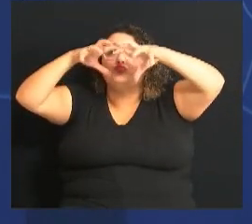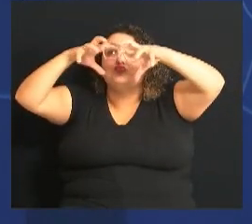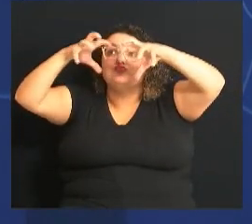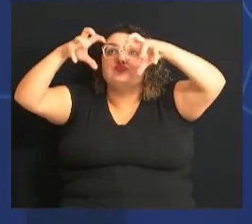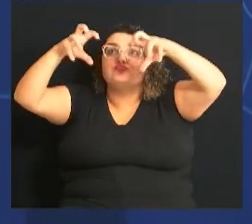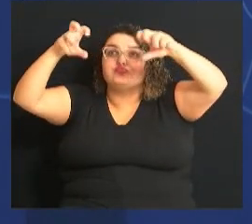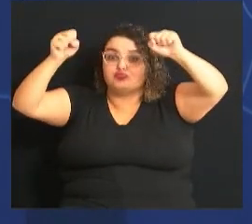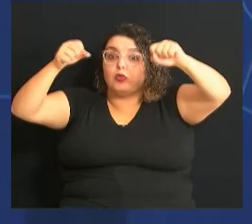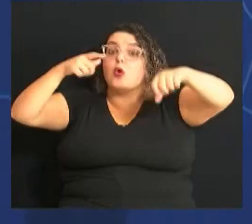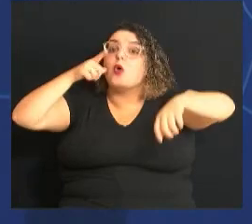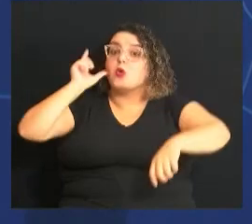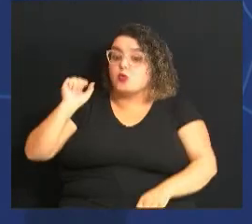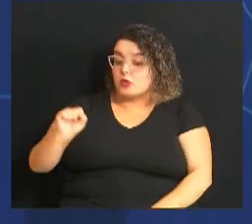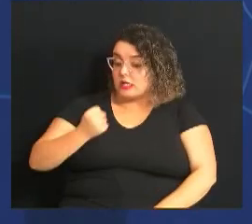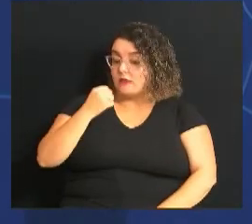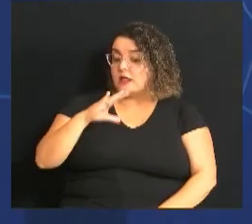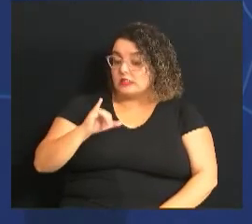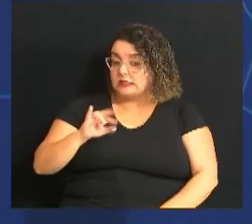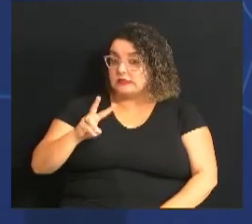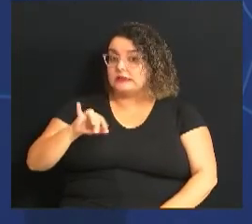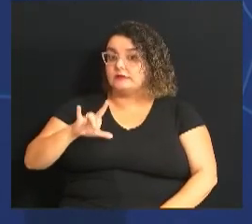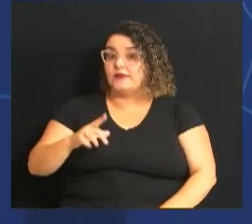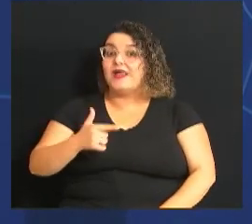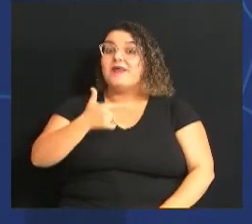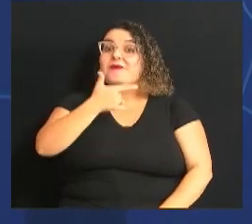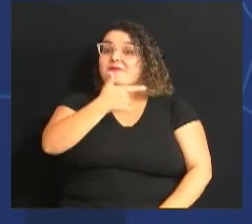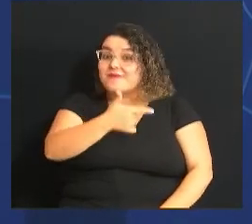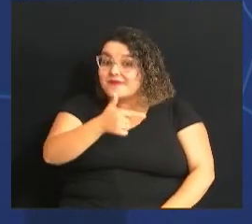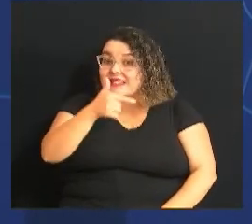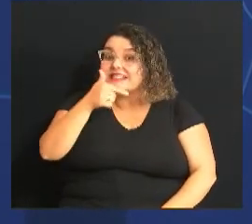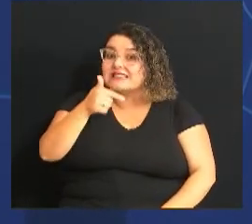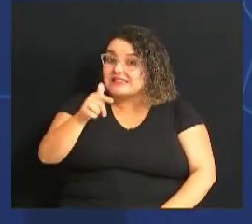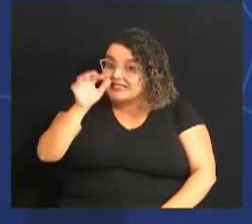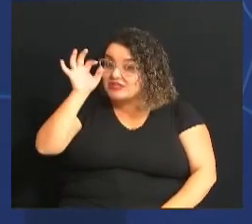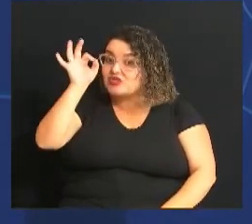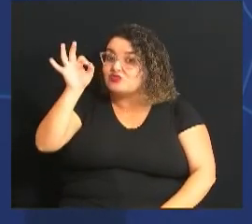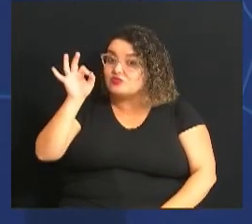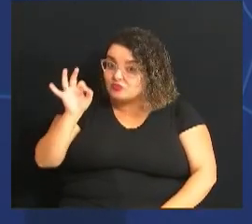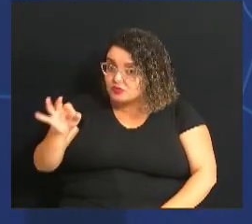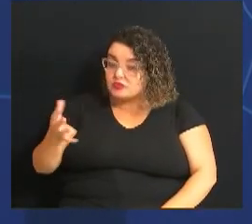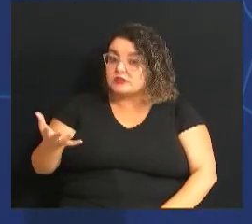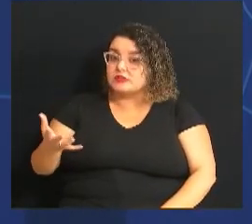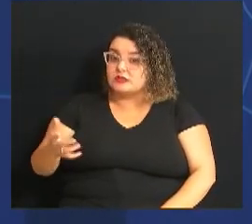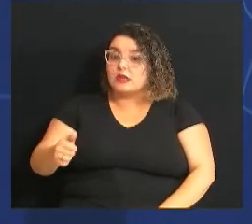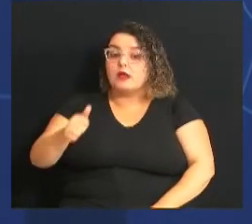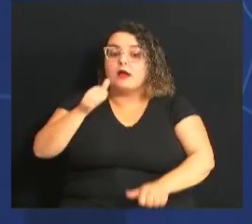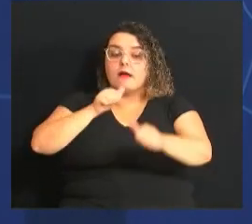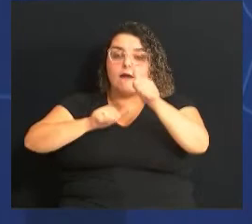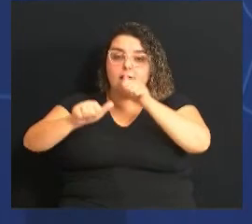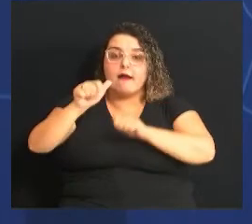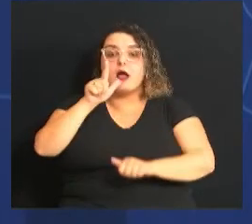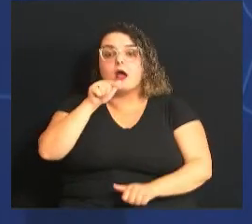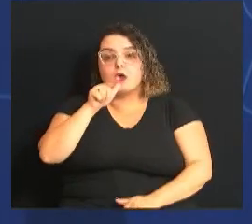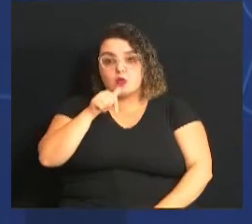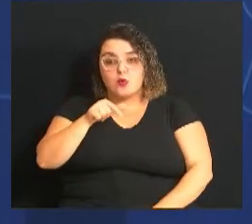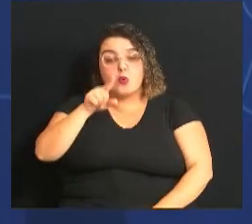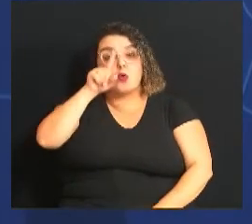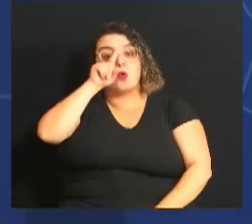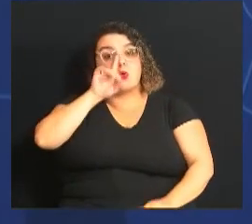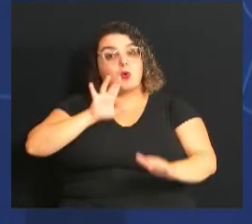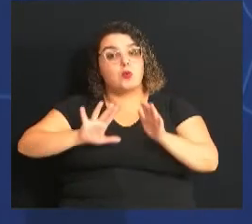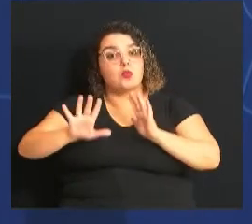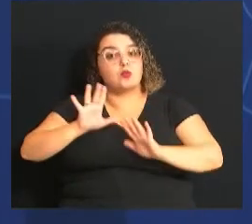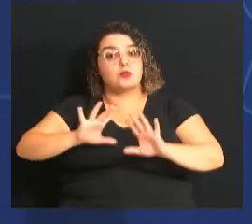a Defesa Civil, chegou a 27%. Então, tome bastante água, cuidado especial